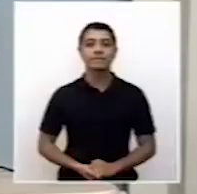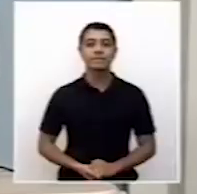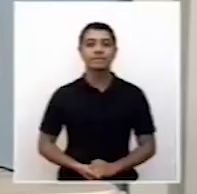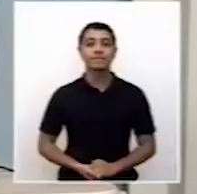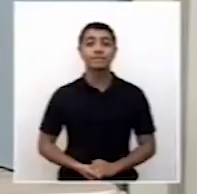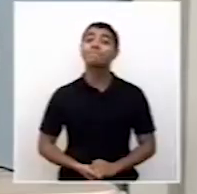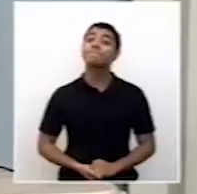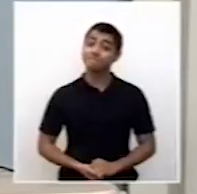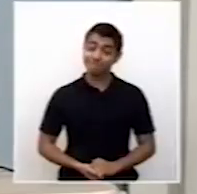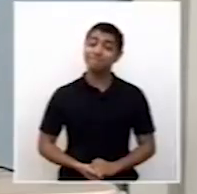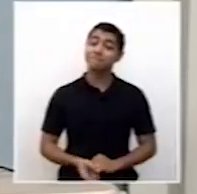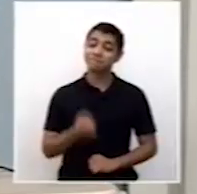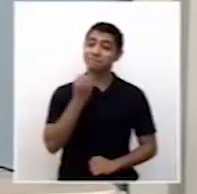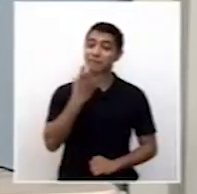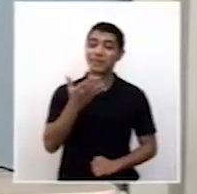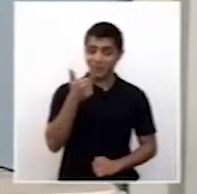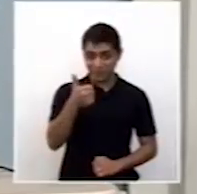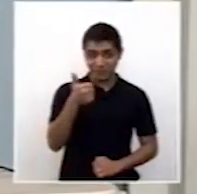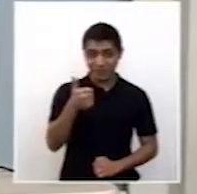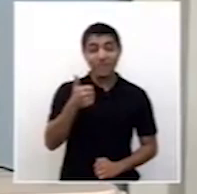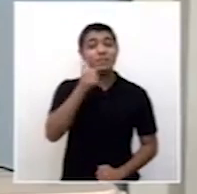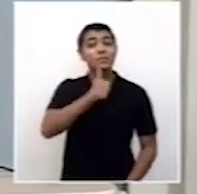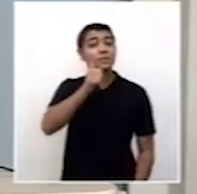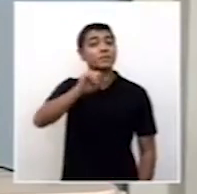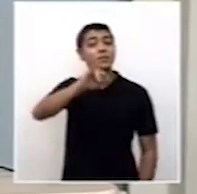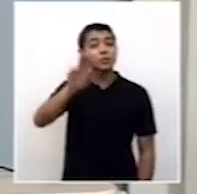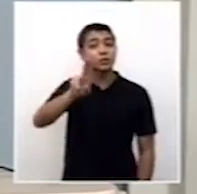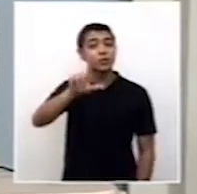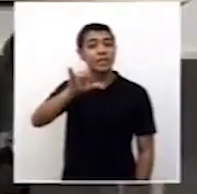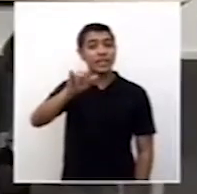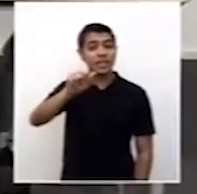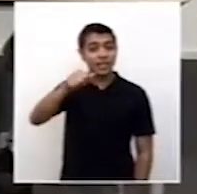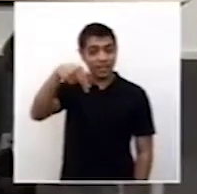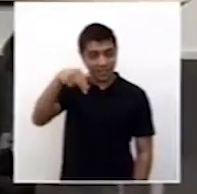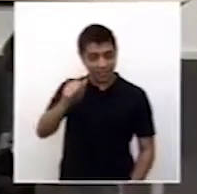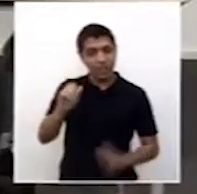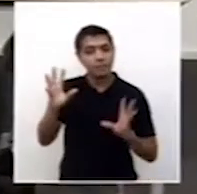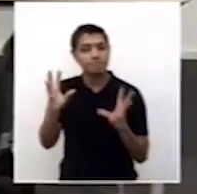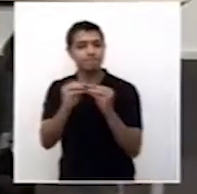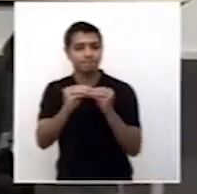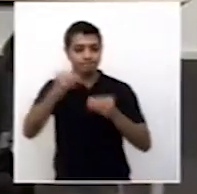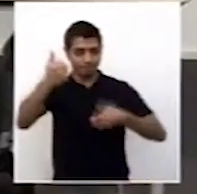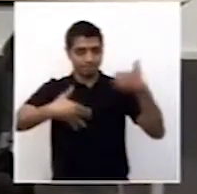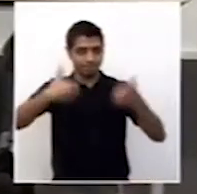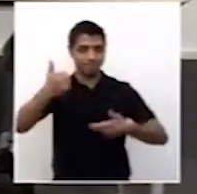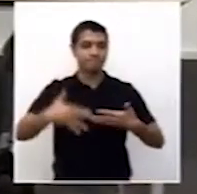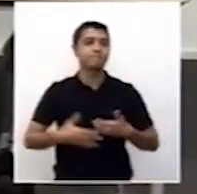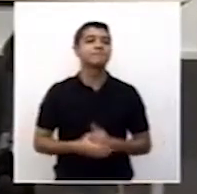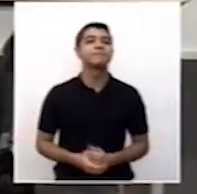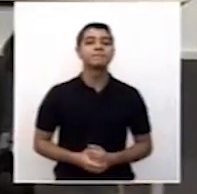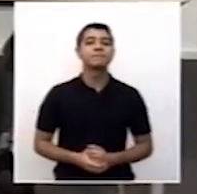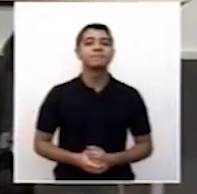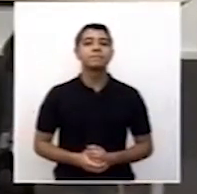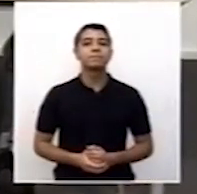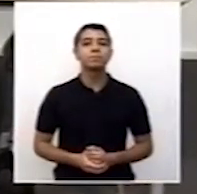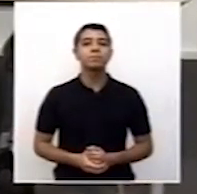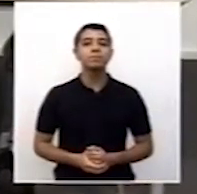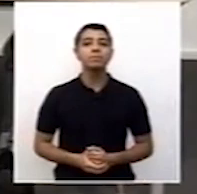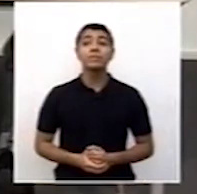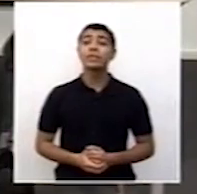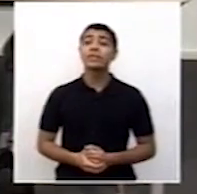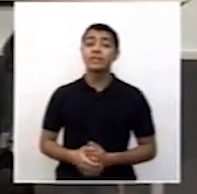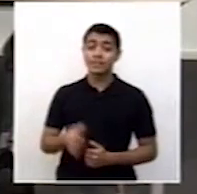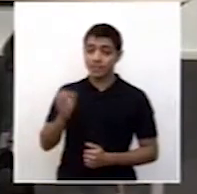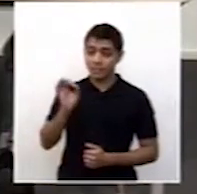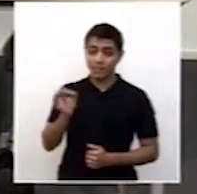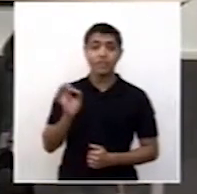Bom, a Juliana agora vai falar alguns relatos aqui. Isso. Tem um relato de um aluno